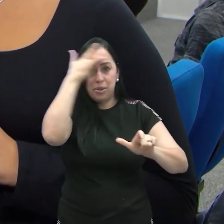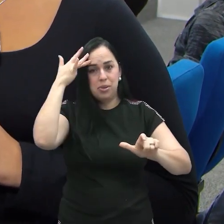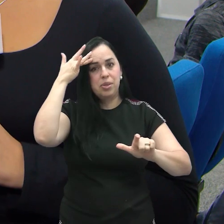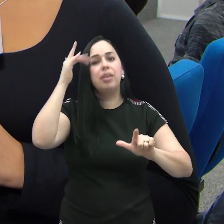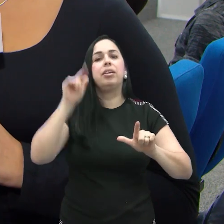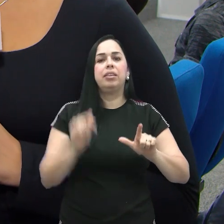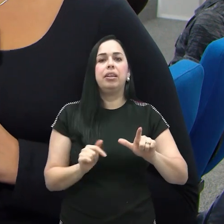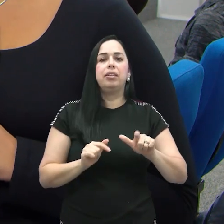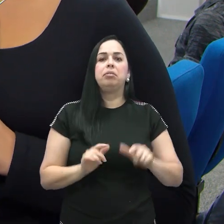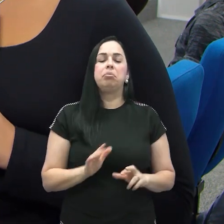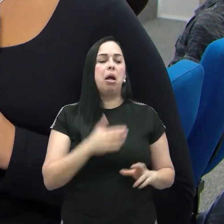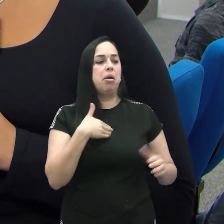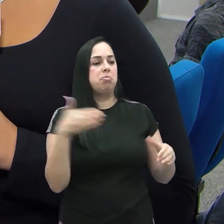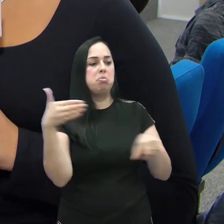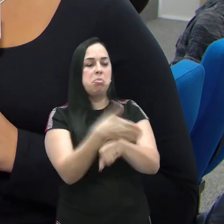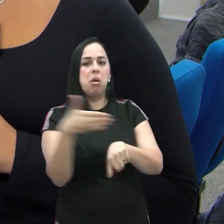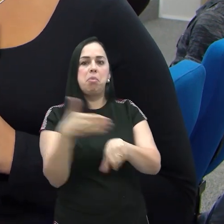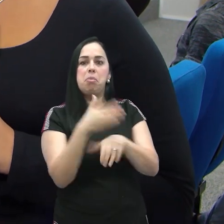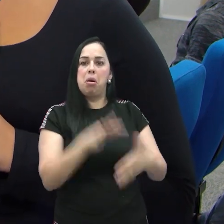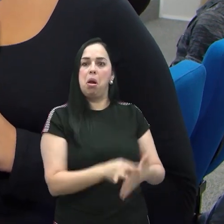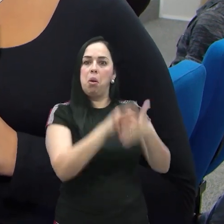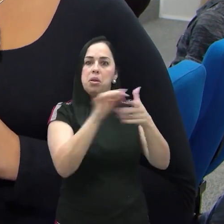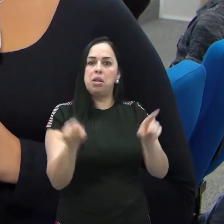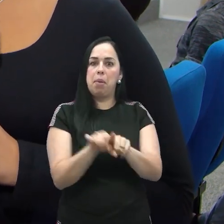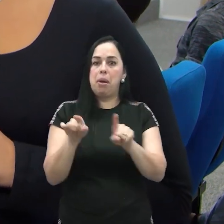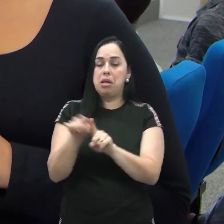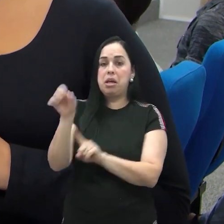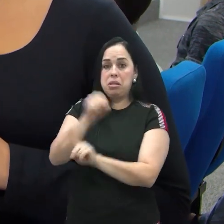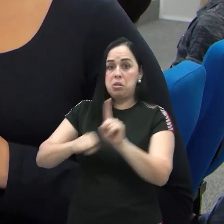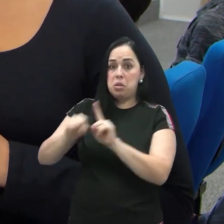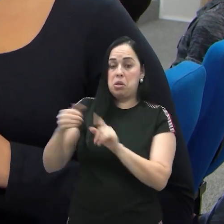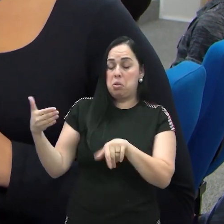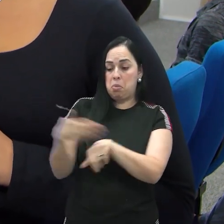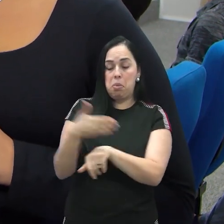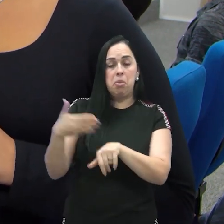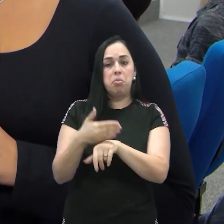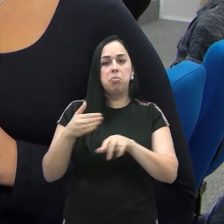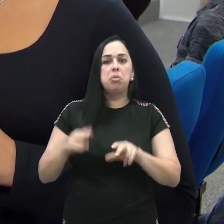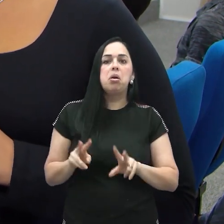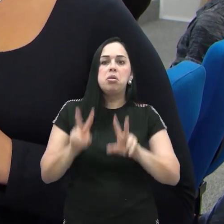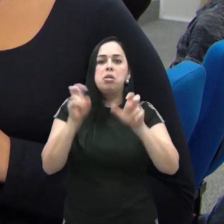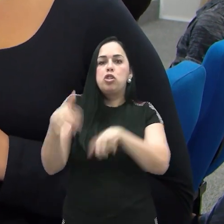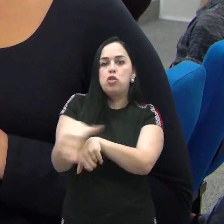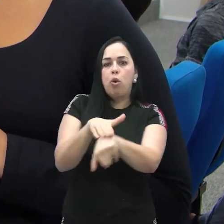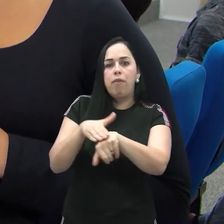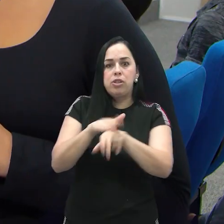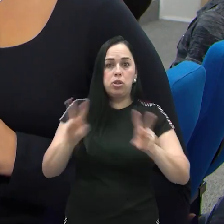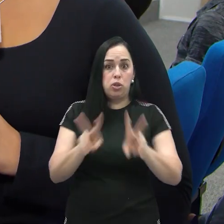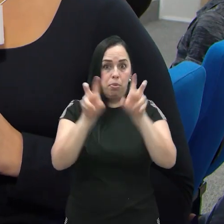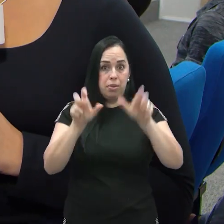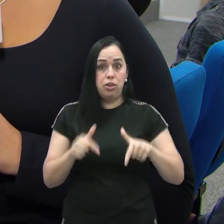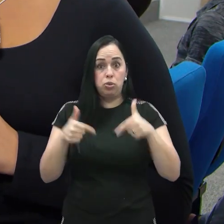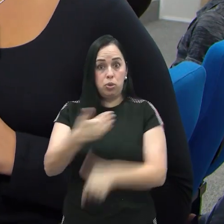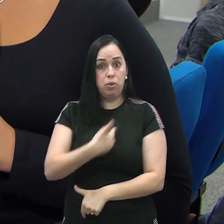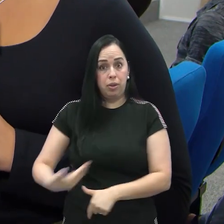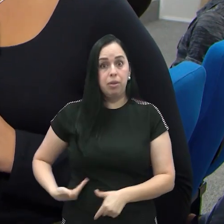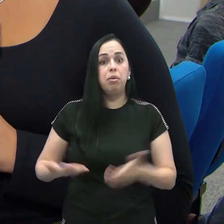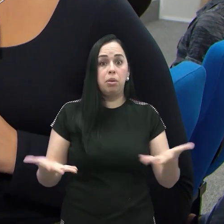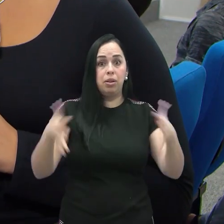reuniu autoridades, representantes da comunidade e a sociedade civil que debateram sobre políticas públicas mais